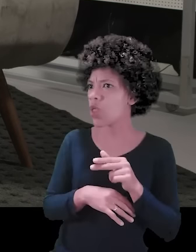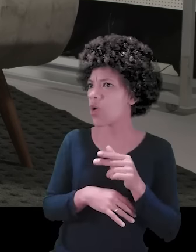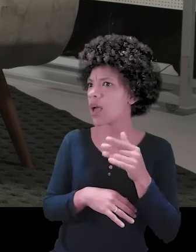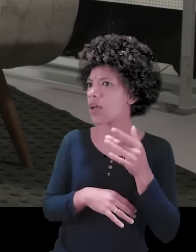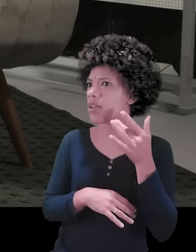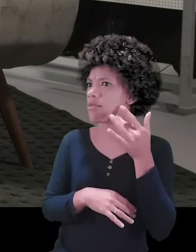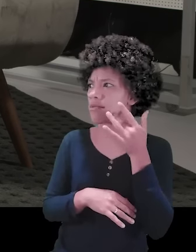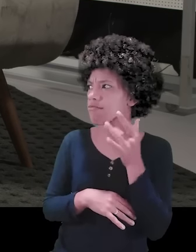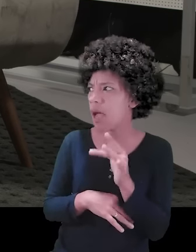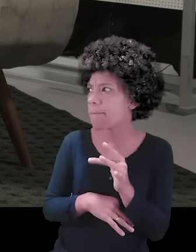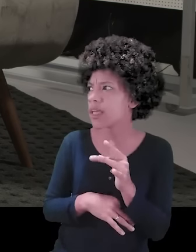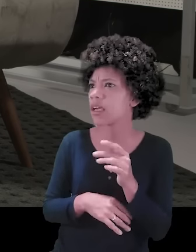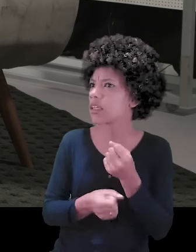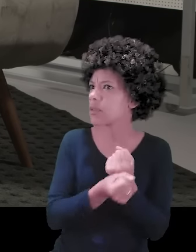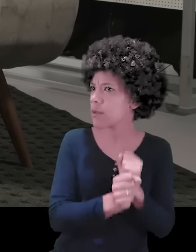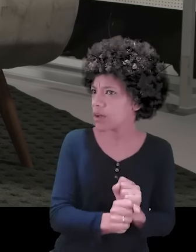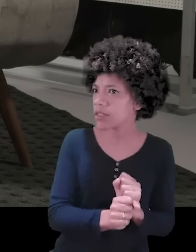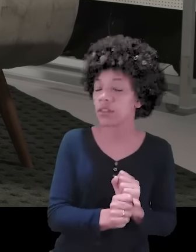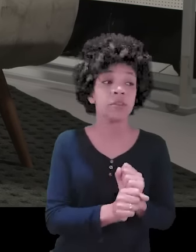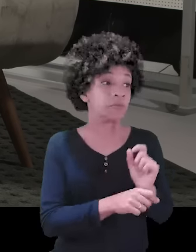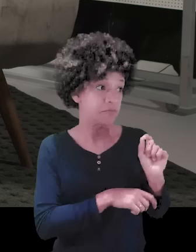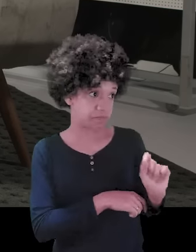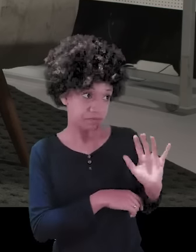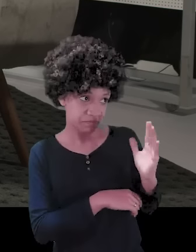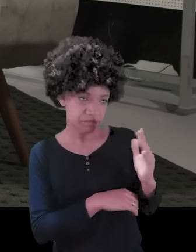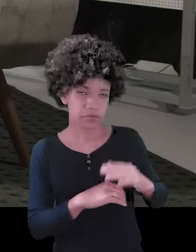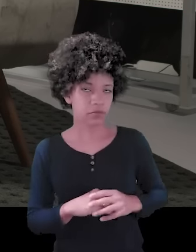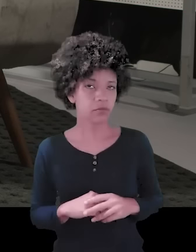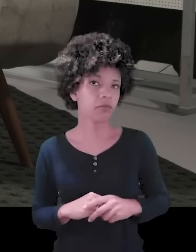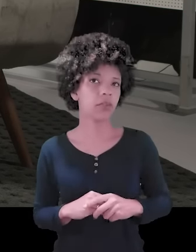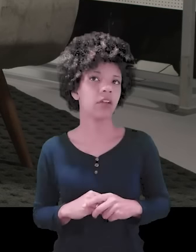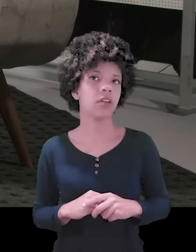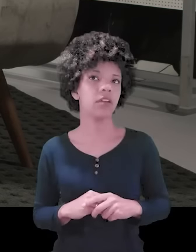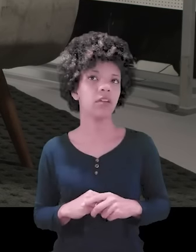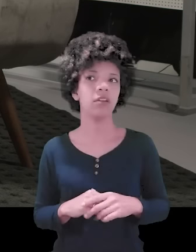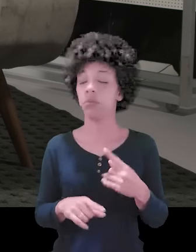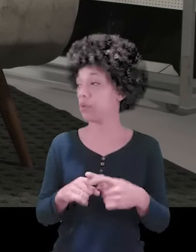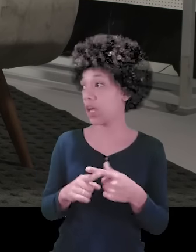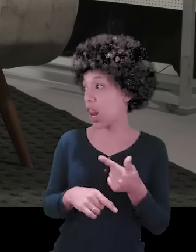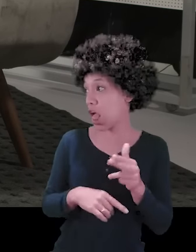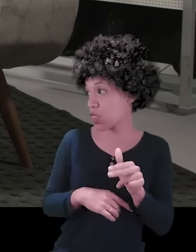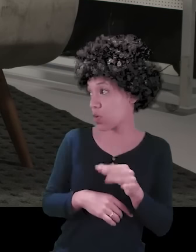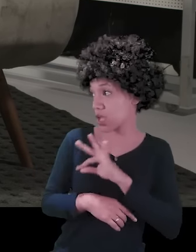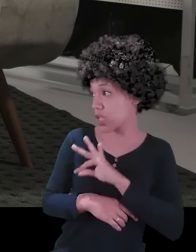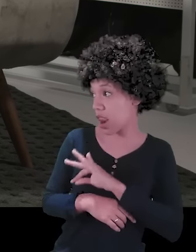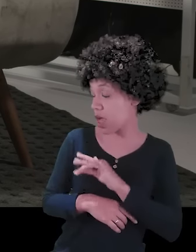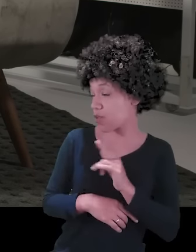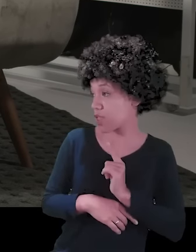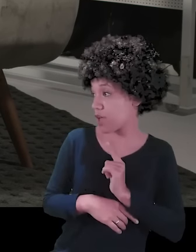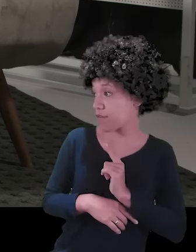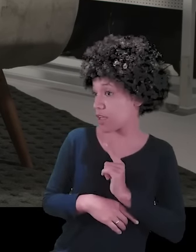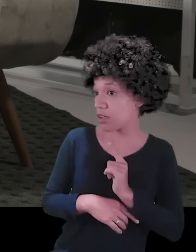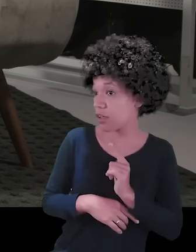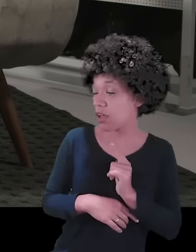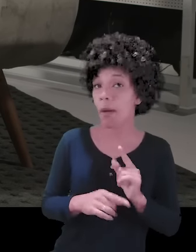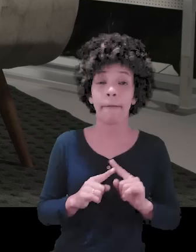tinha noção que ela tava sendo escravizadas tempo todo assim é pronto receber o dinheiro lá com ela para